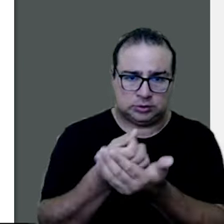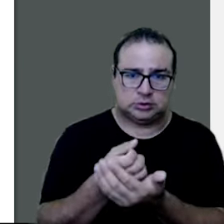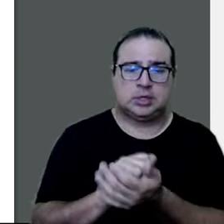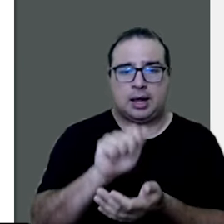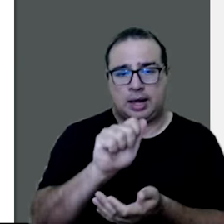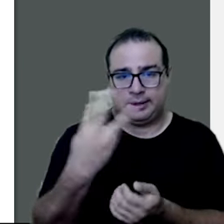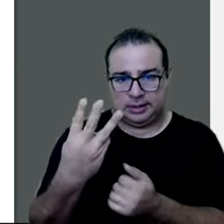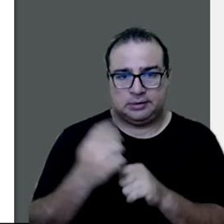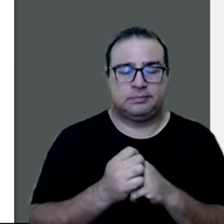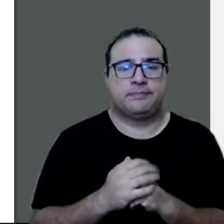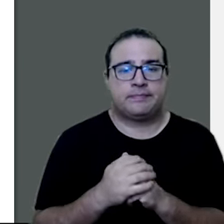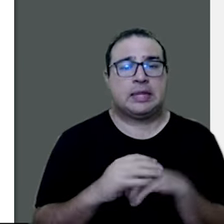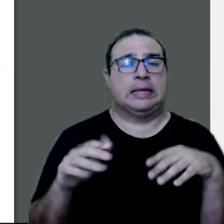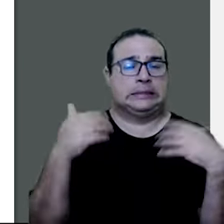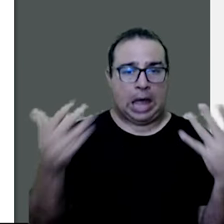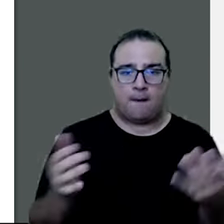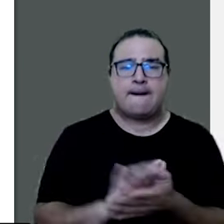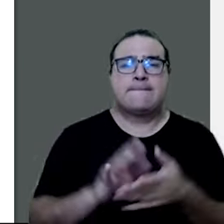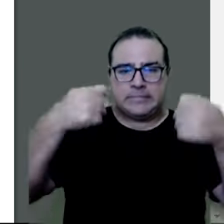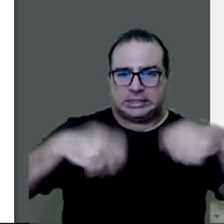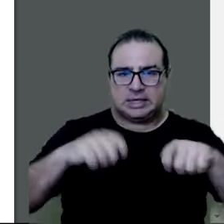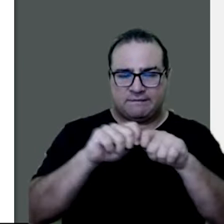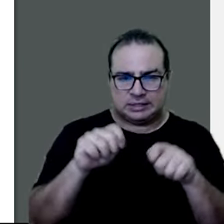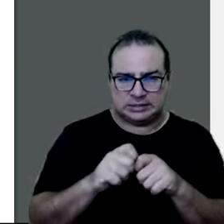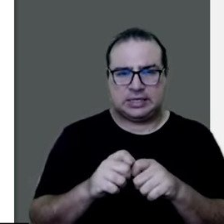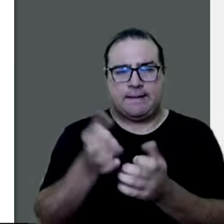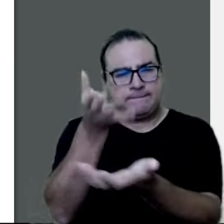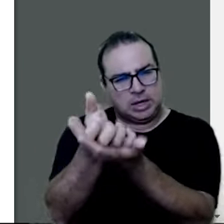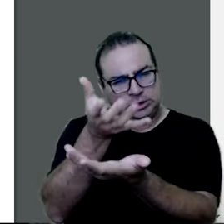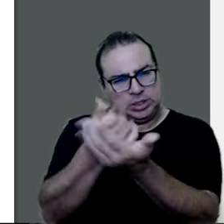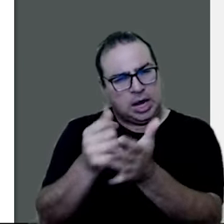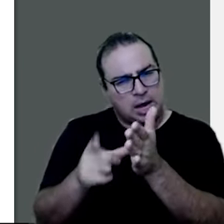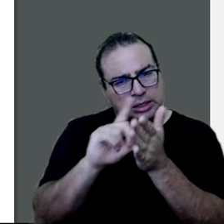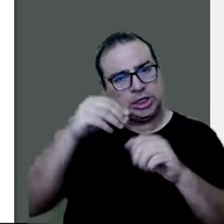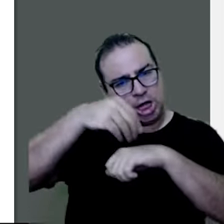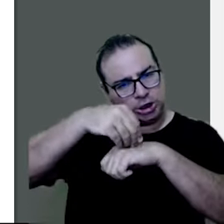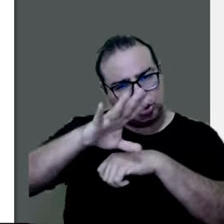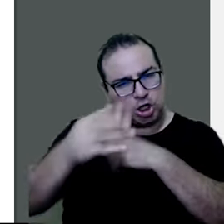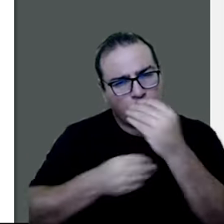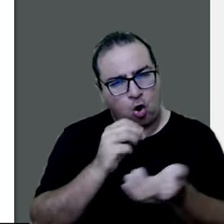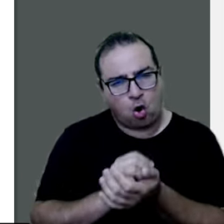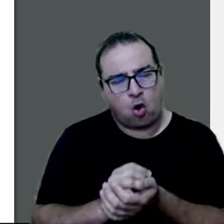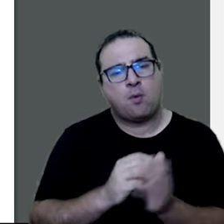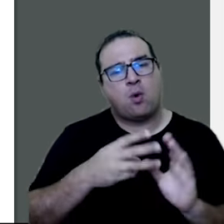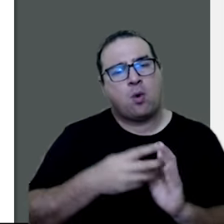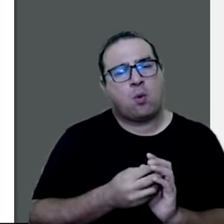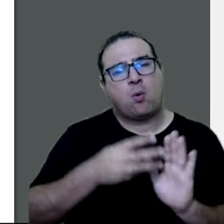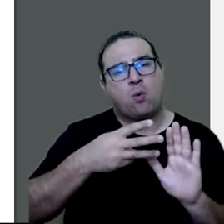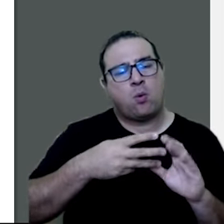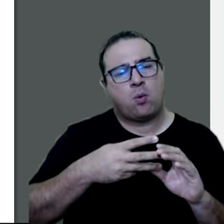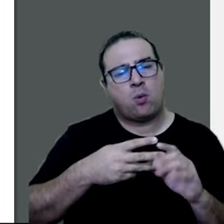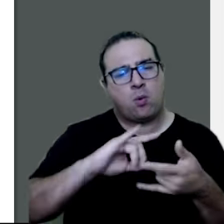digital A3 então a gente precisa fazer essa instalação aqui ele tem a dica né do tipo de Windows Ah meu Windows é o